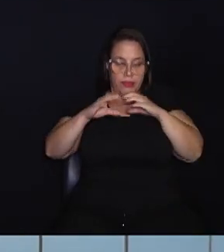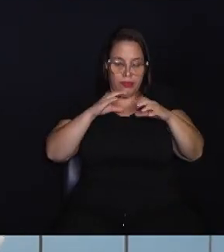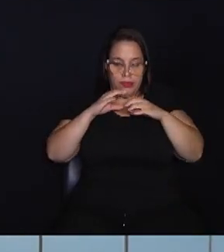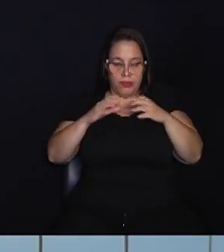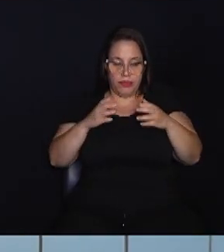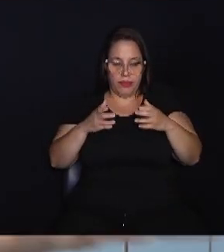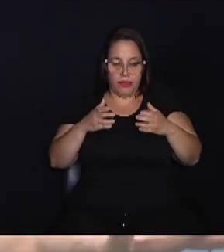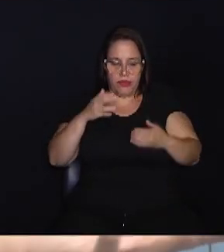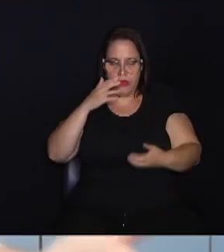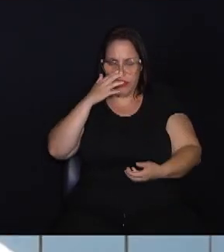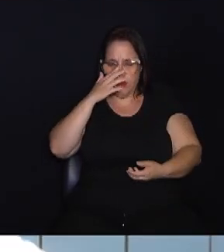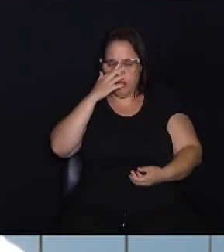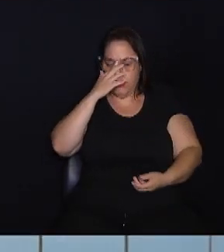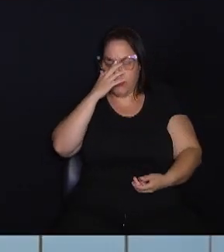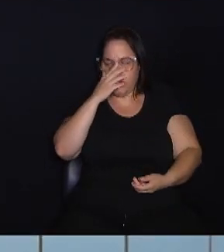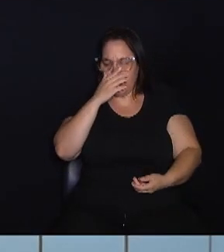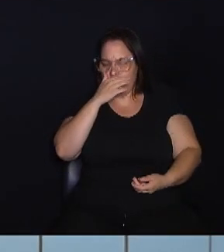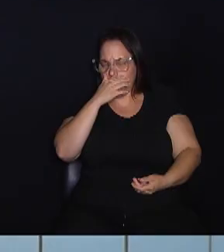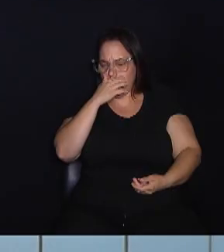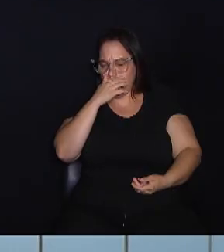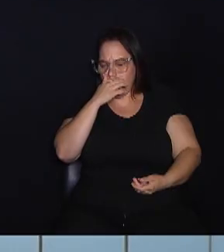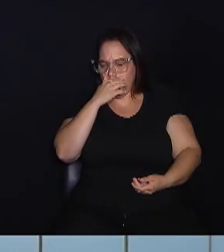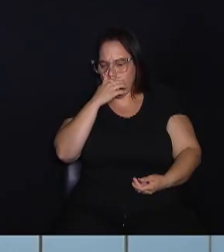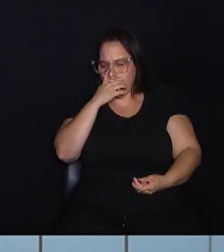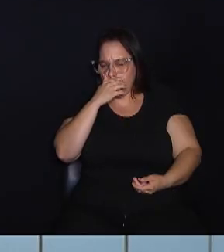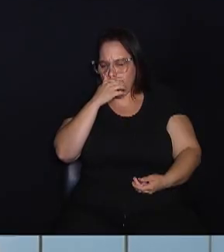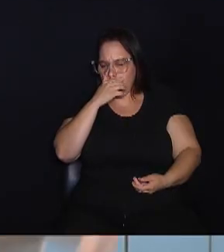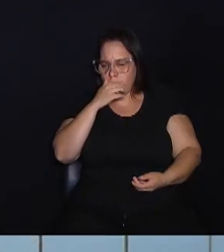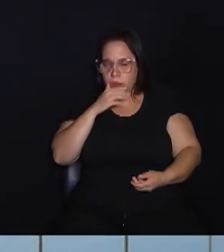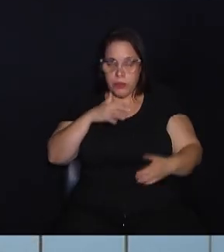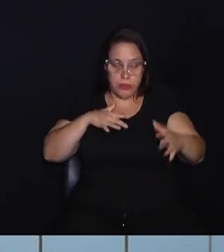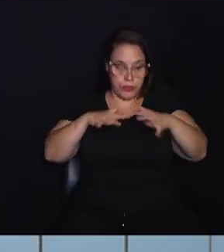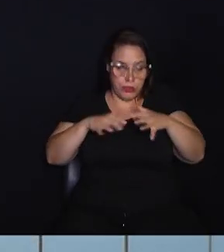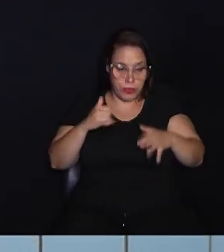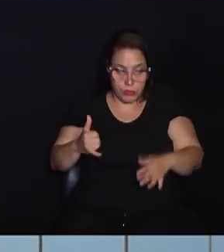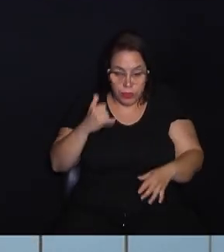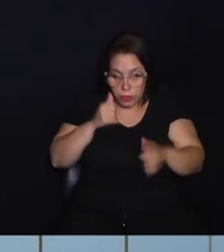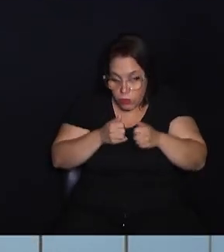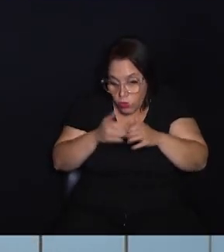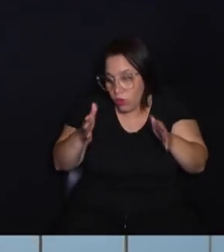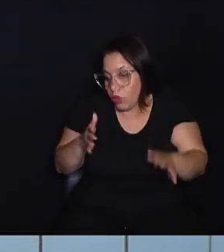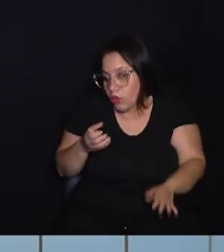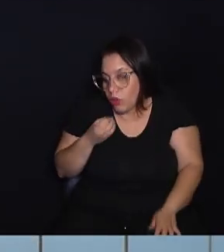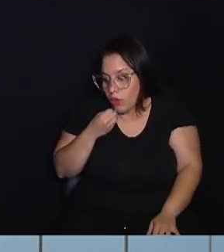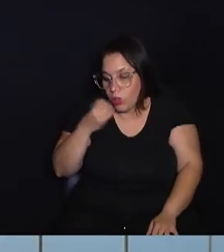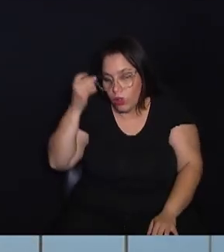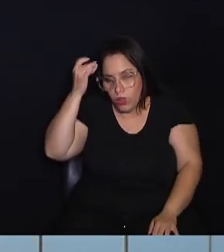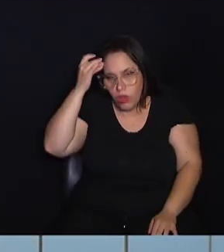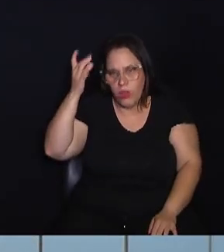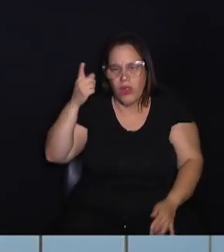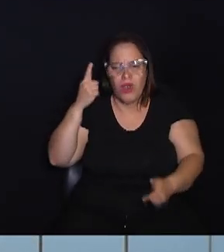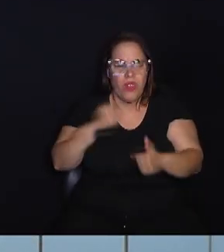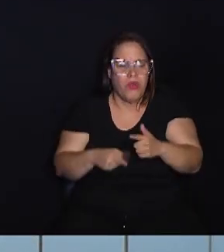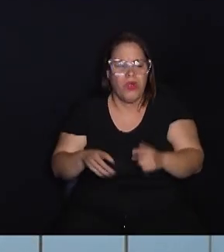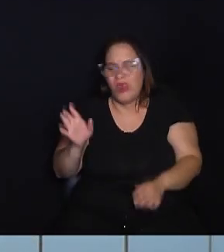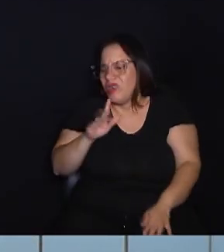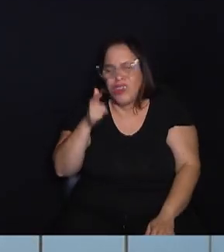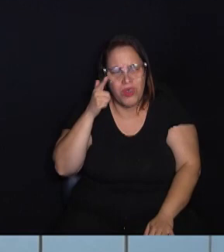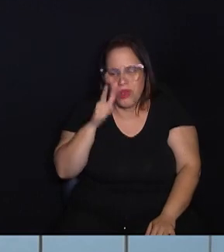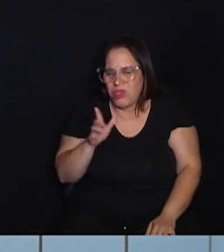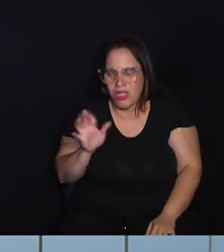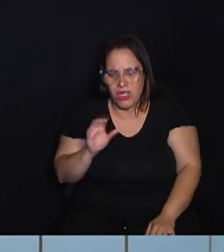né, os equipamentos celulares aí abriu um campo, facilitou demais. Eu acho que proibir você não consegue mais.